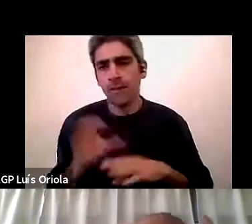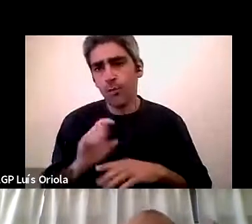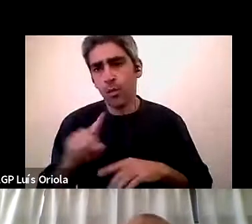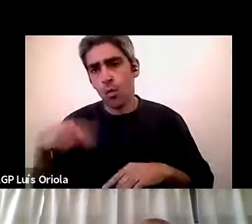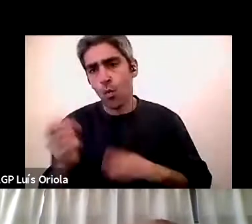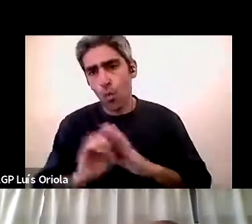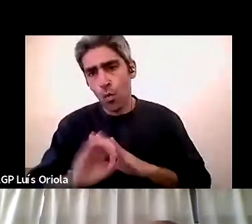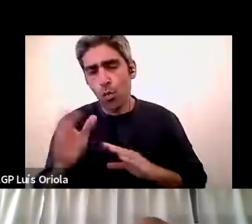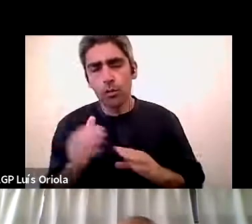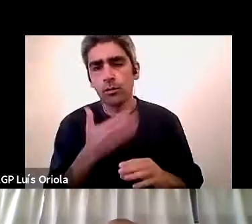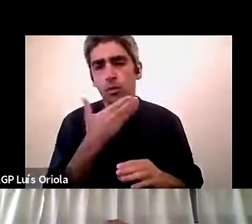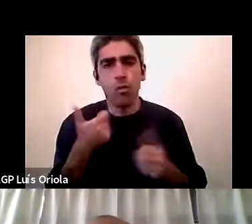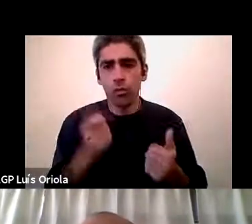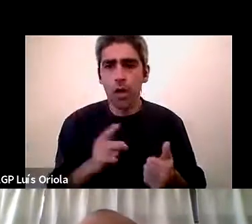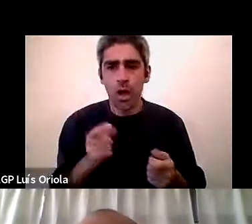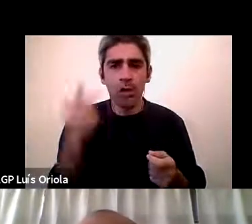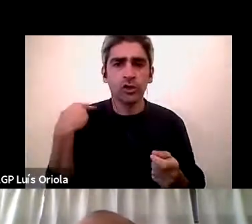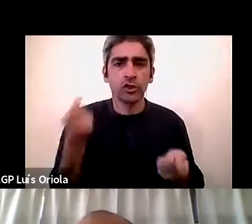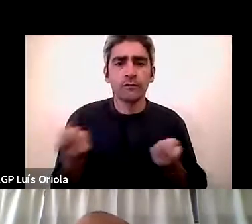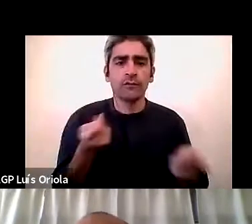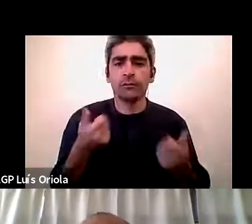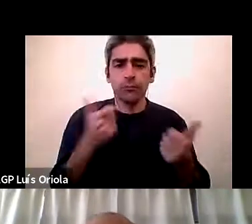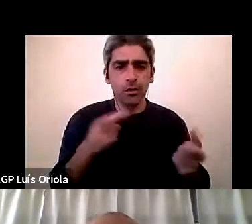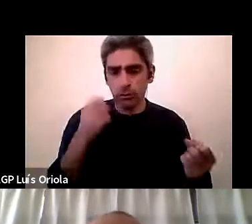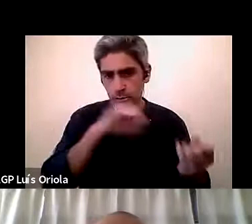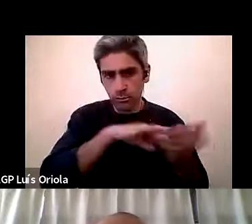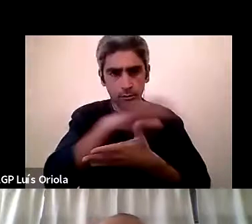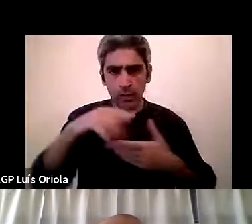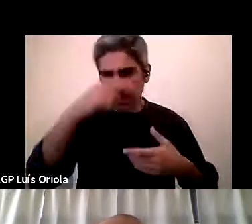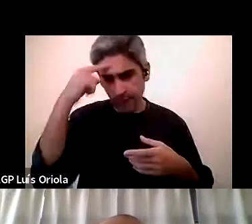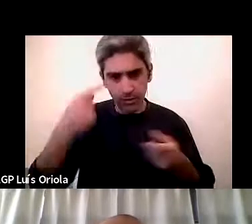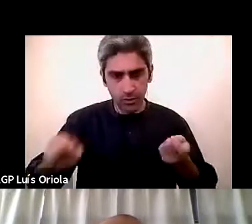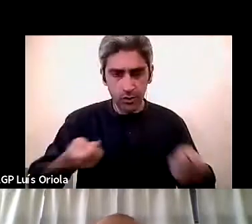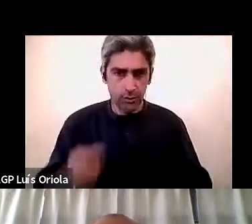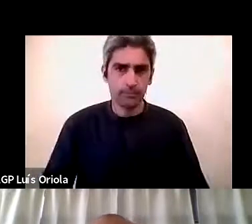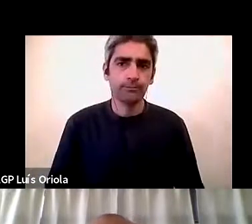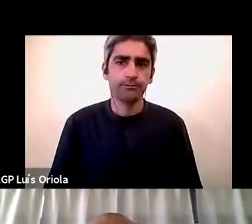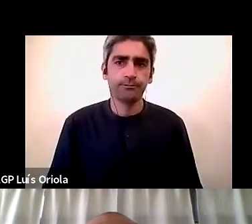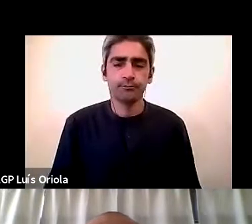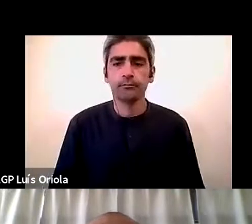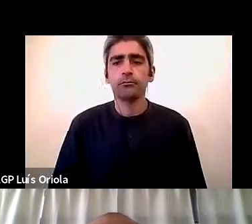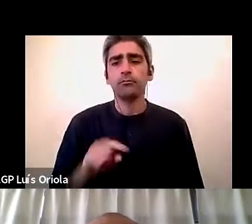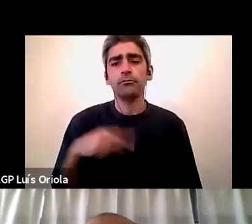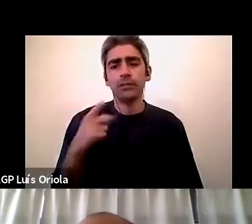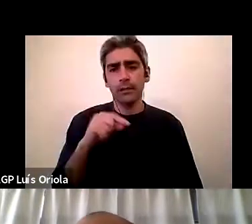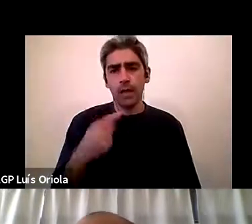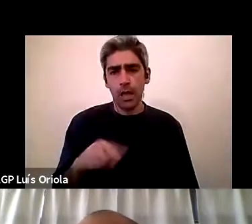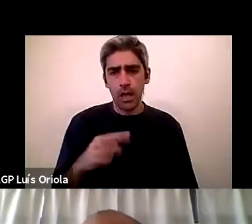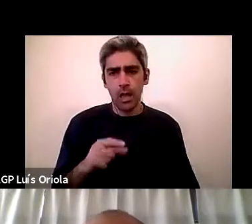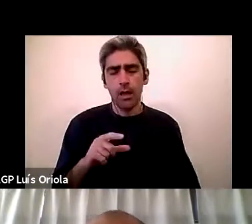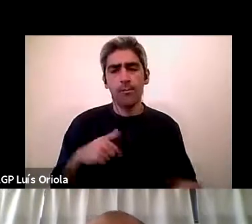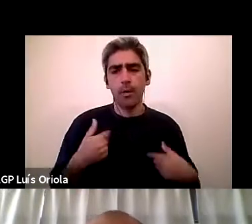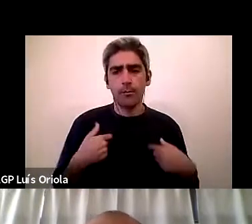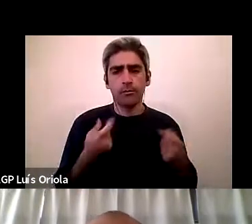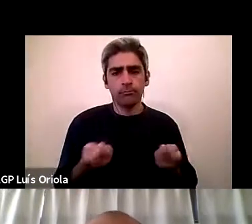é insustentável para as chefias e é muito difícil de gerir. E depois há as questões da própria monitorização